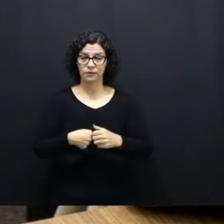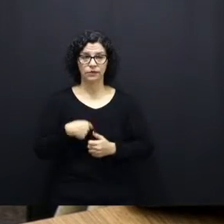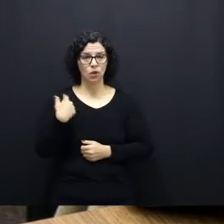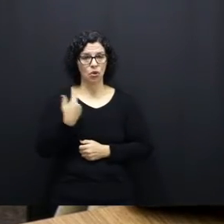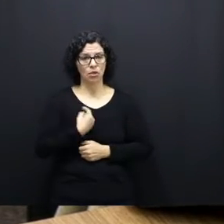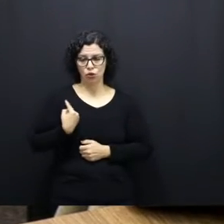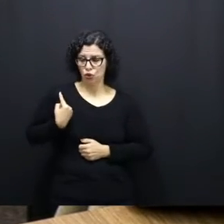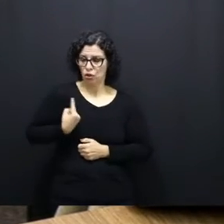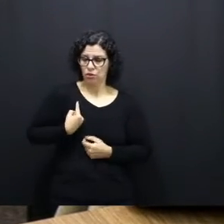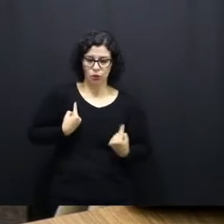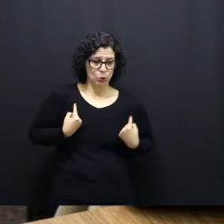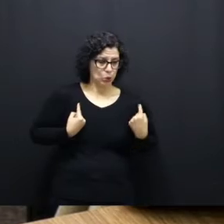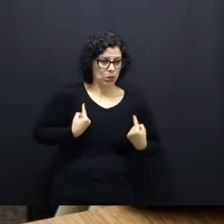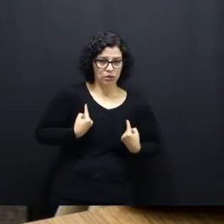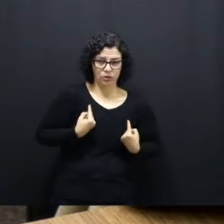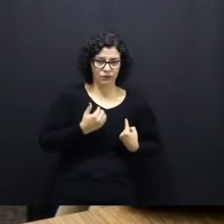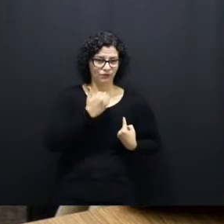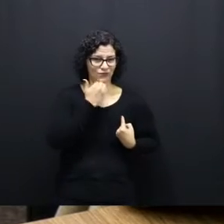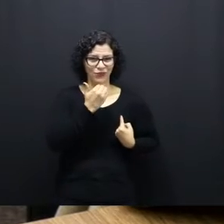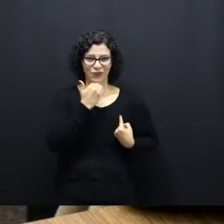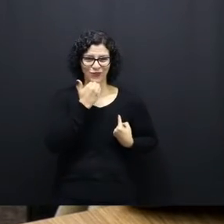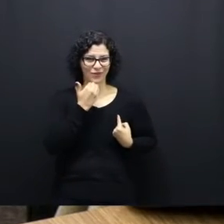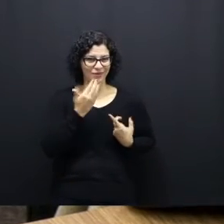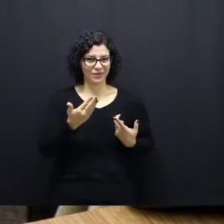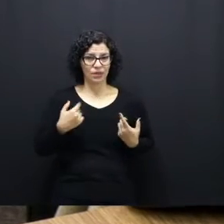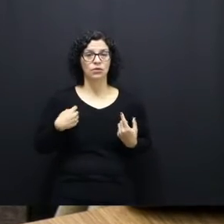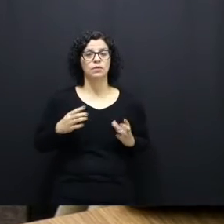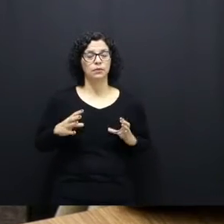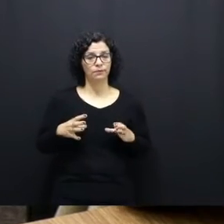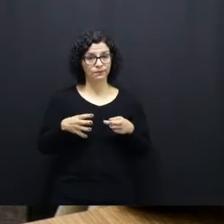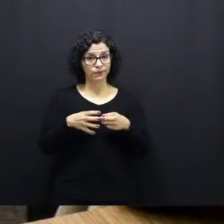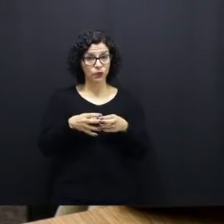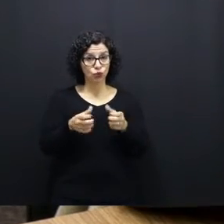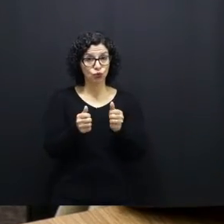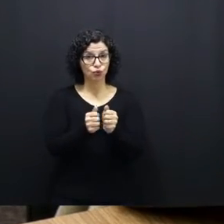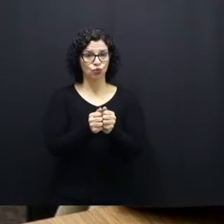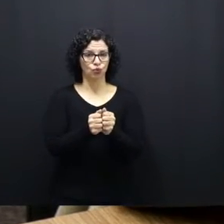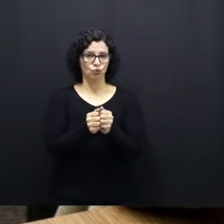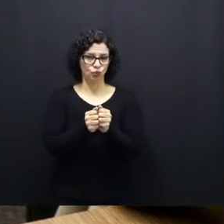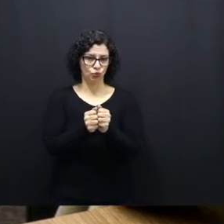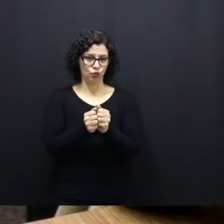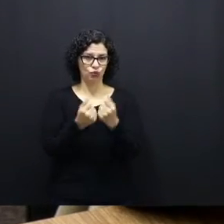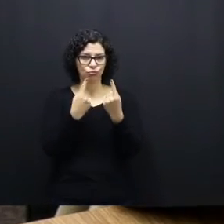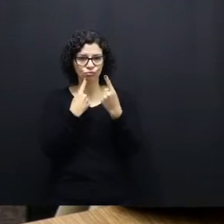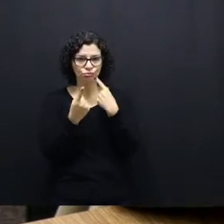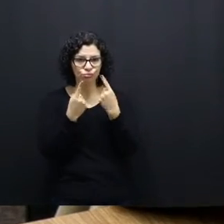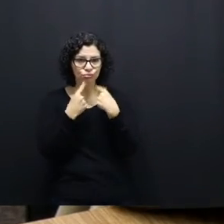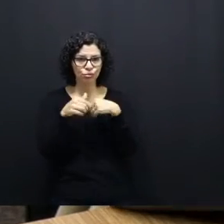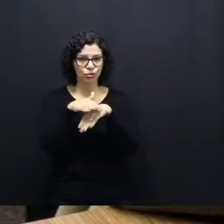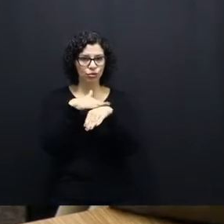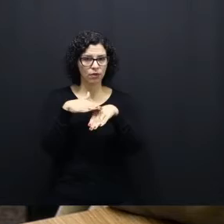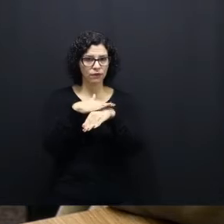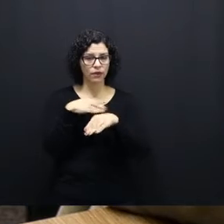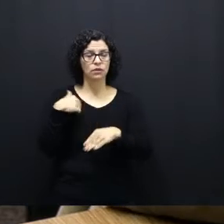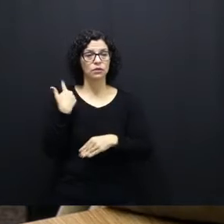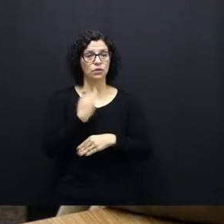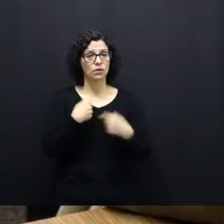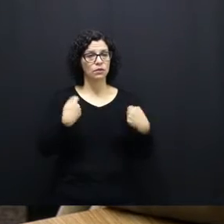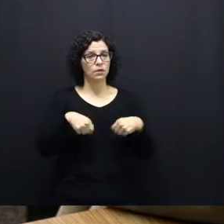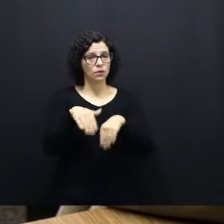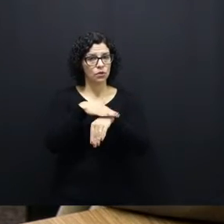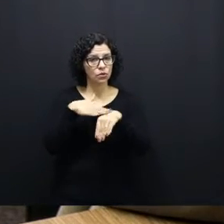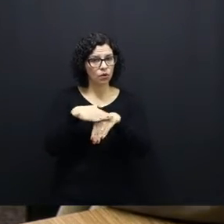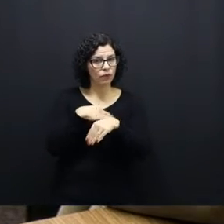vai ser na base da pressão ela vai ser a base do Diálogo é preciso